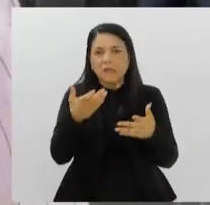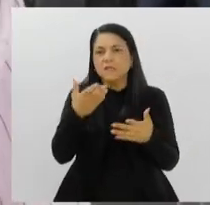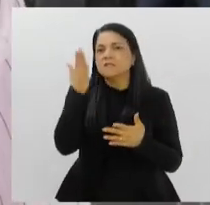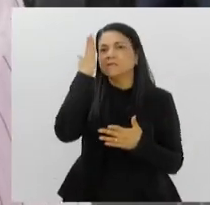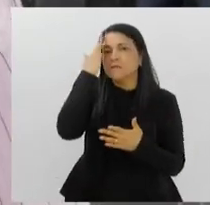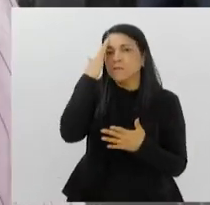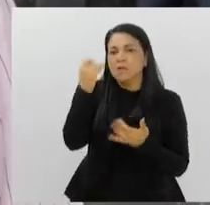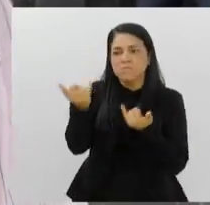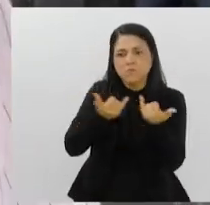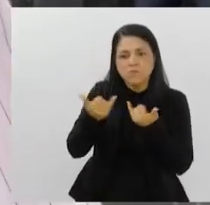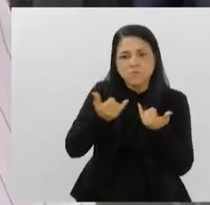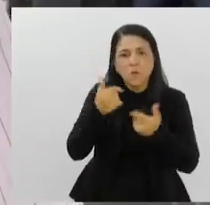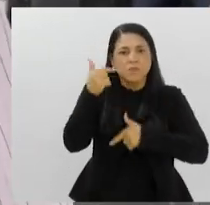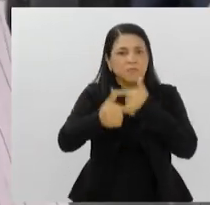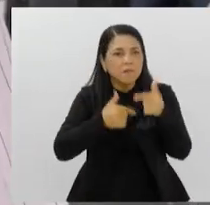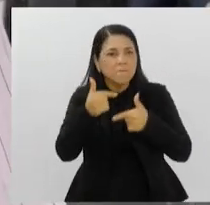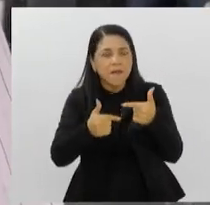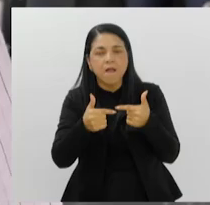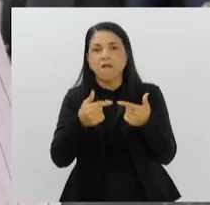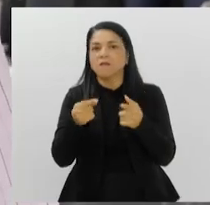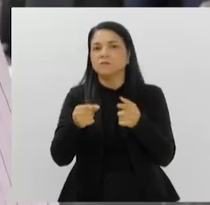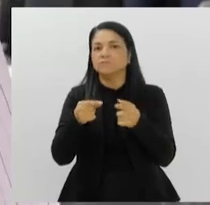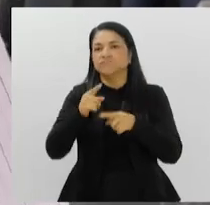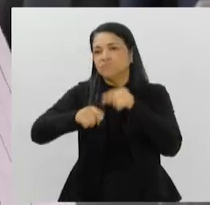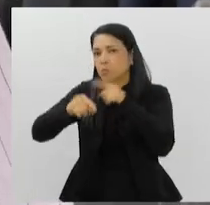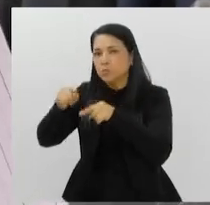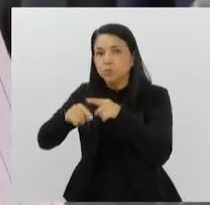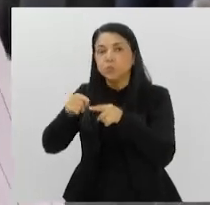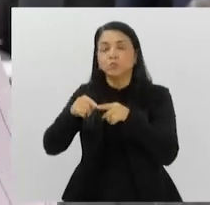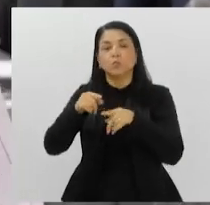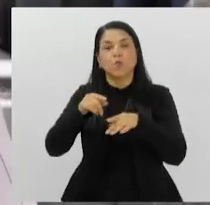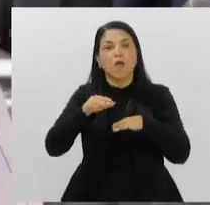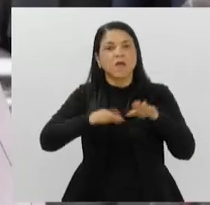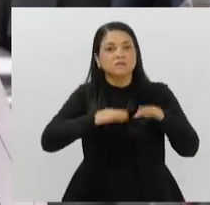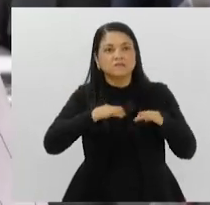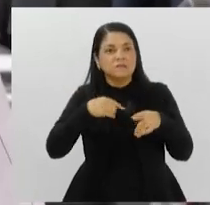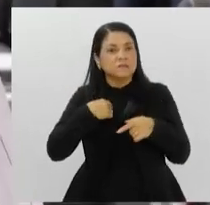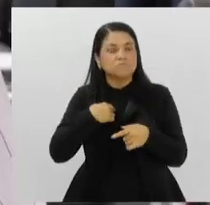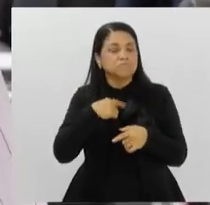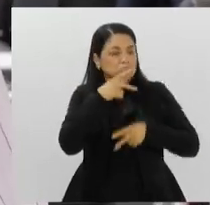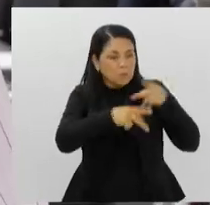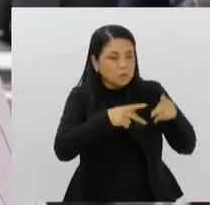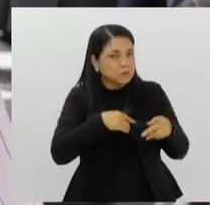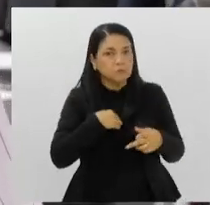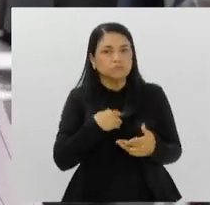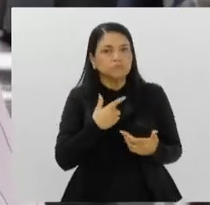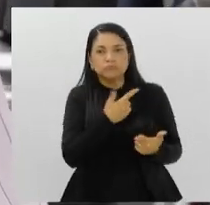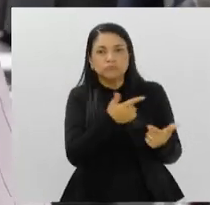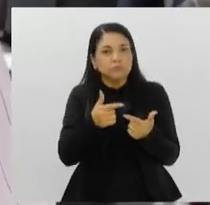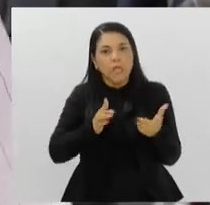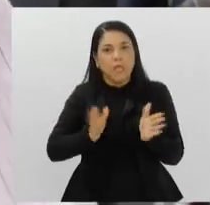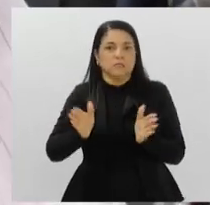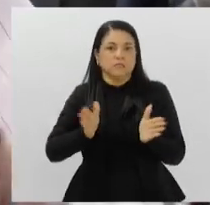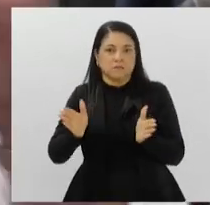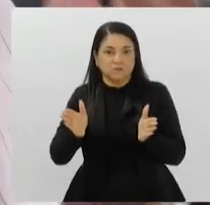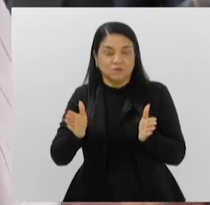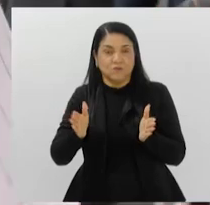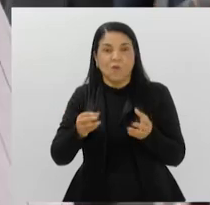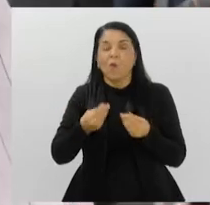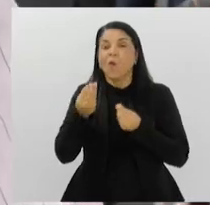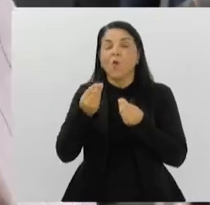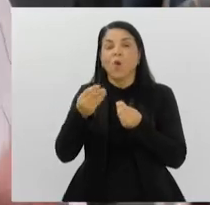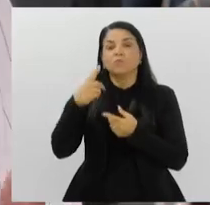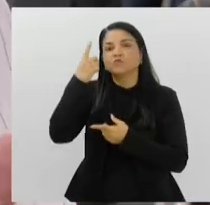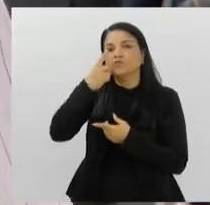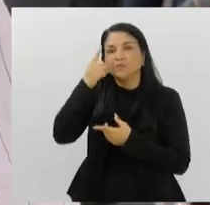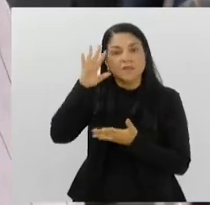dos produtos. Mesmo nas agências reguladoras, muitas vezes os usuários não têm assento. Então, como que os burocratas